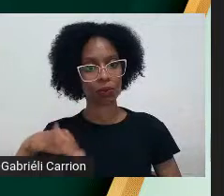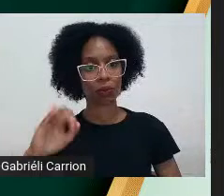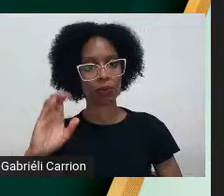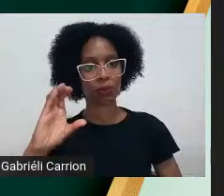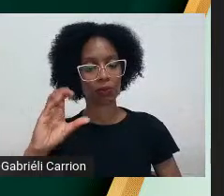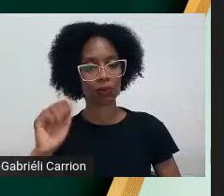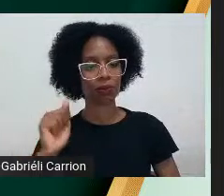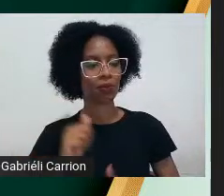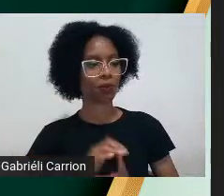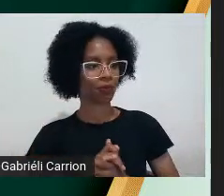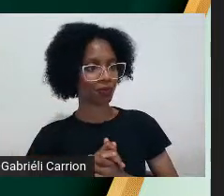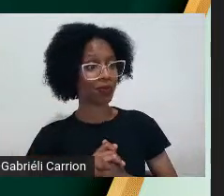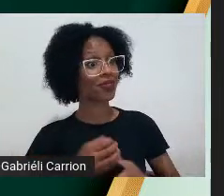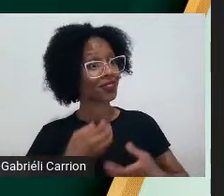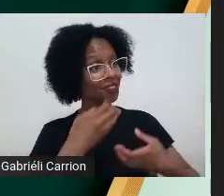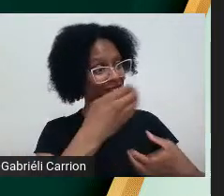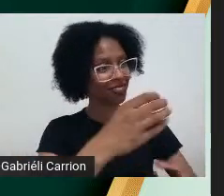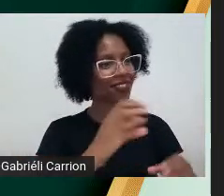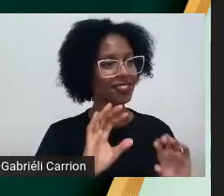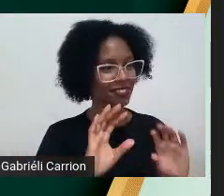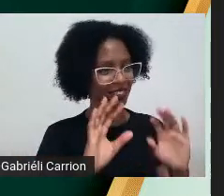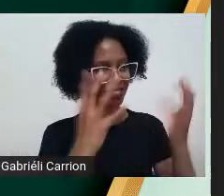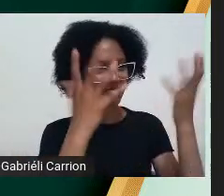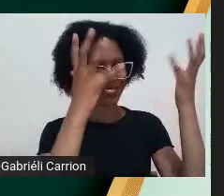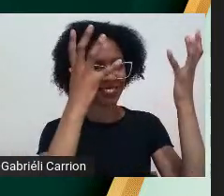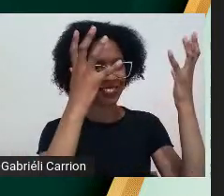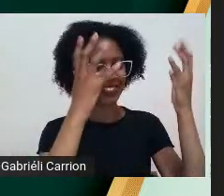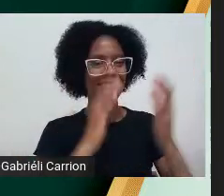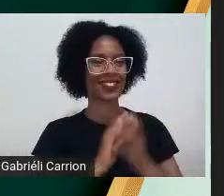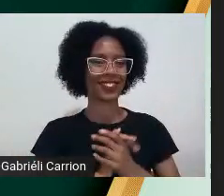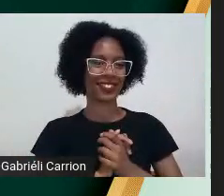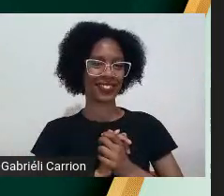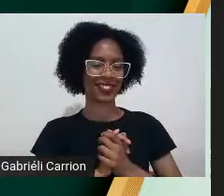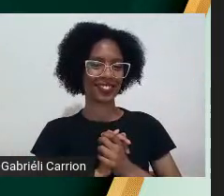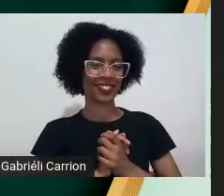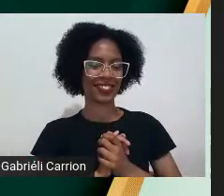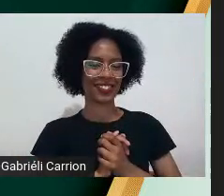Verônica Bueno Ribas, confiro-te o grau. Parabéns.